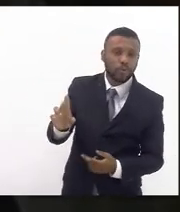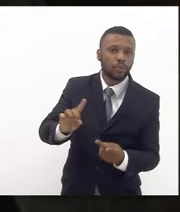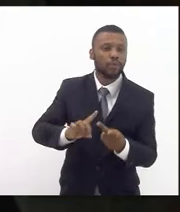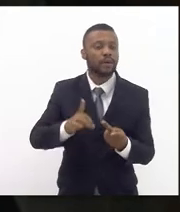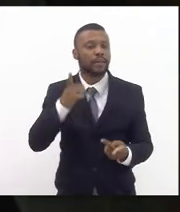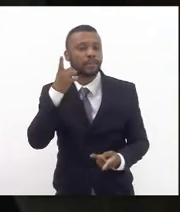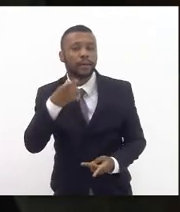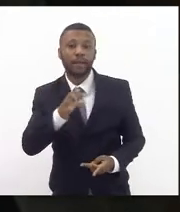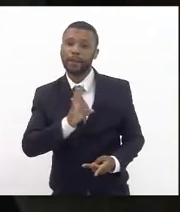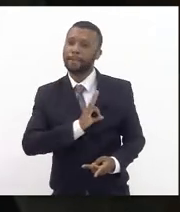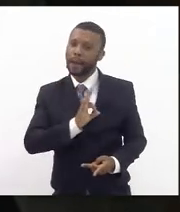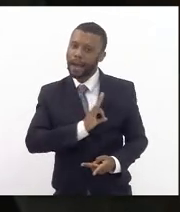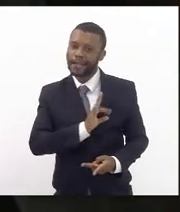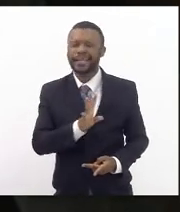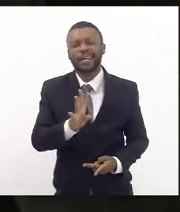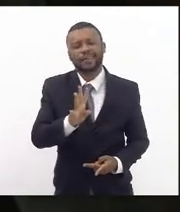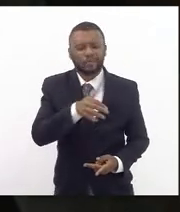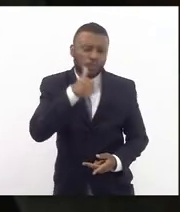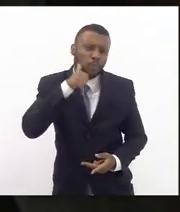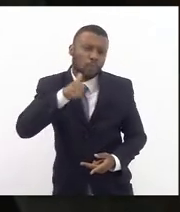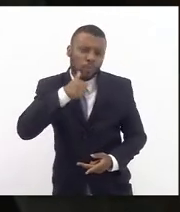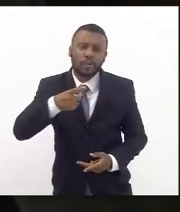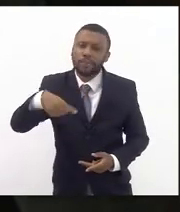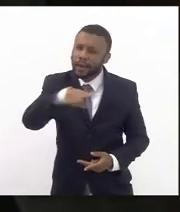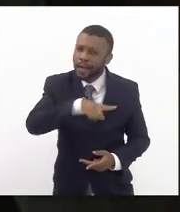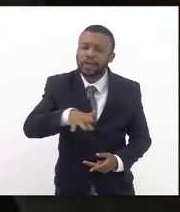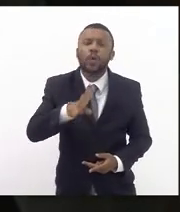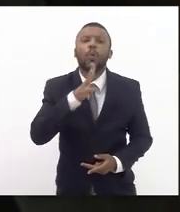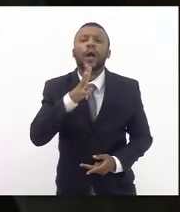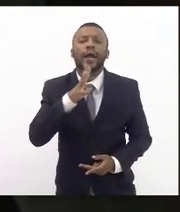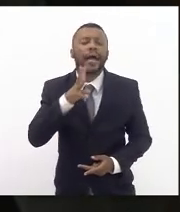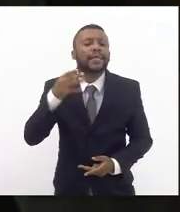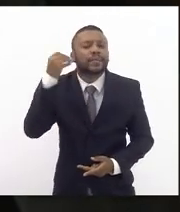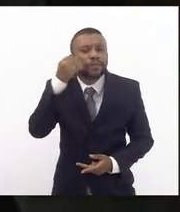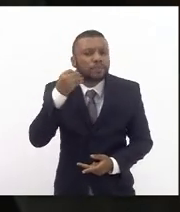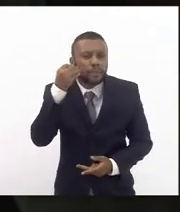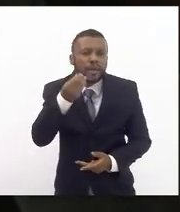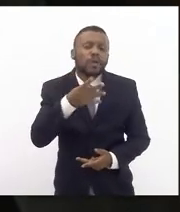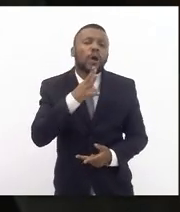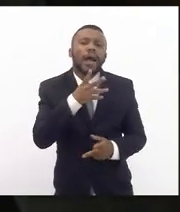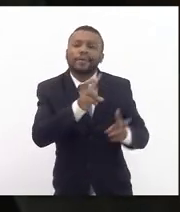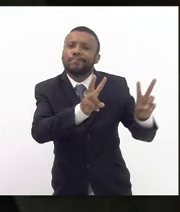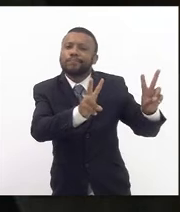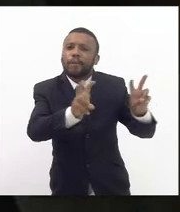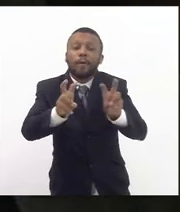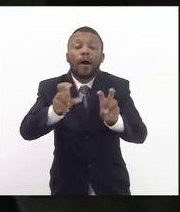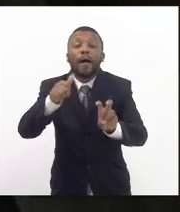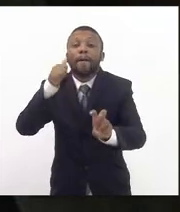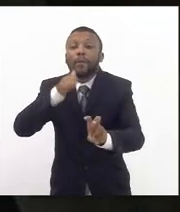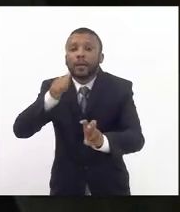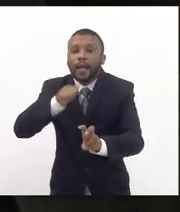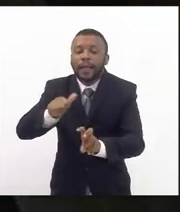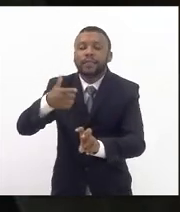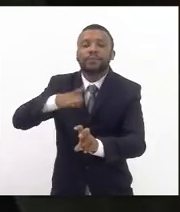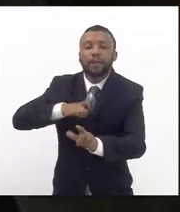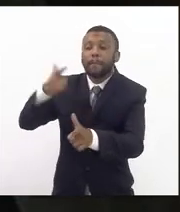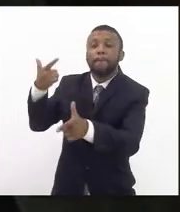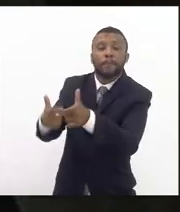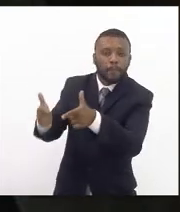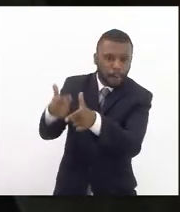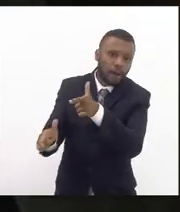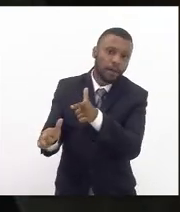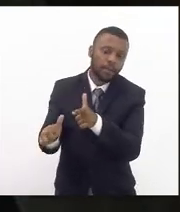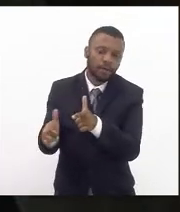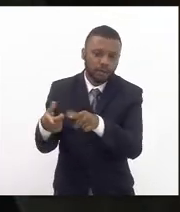São mulheres, conhecem o problema, seguramente conhecem mulheres que tiveram problemas